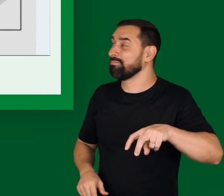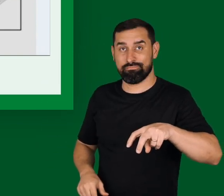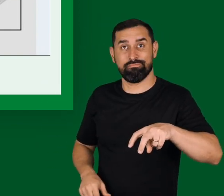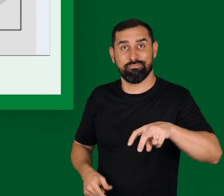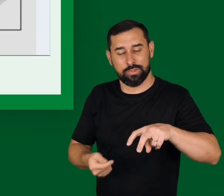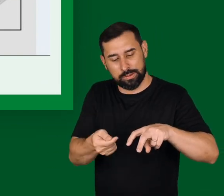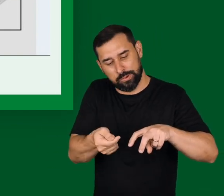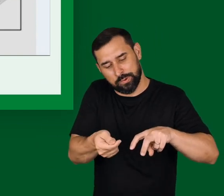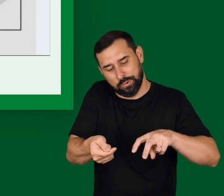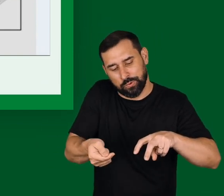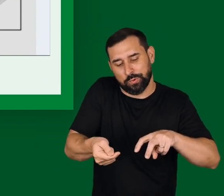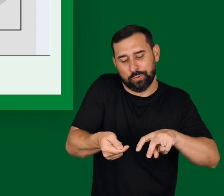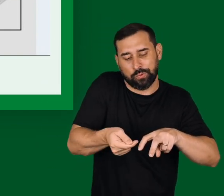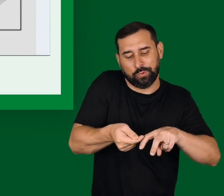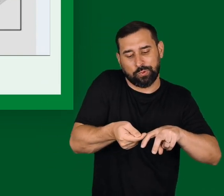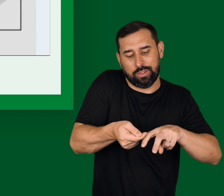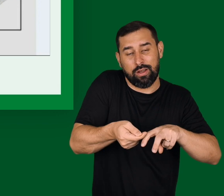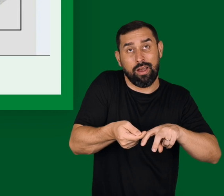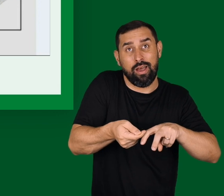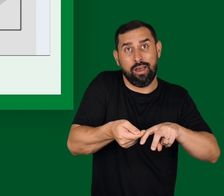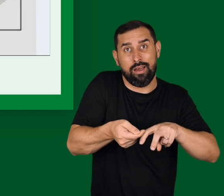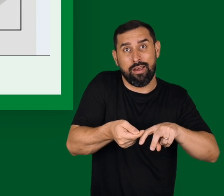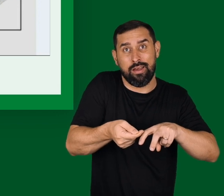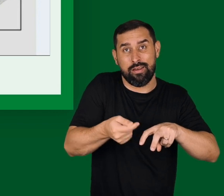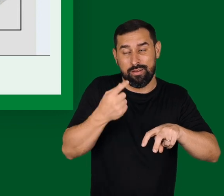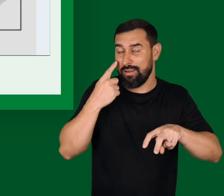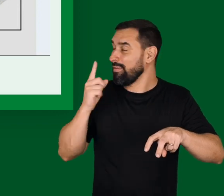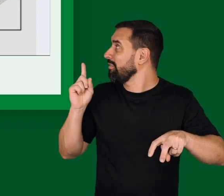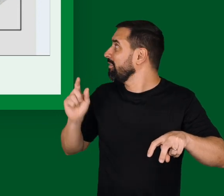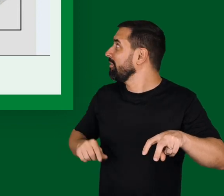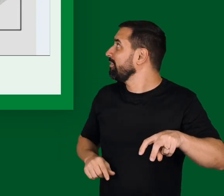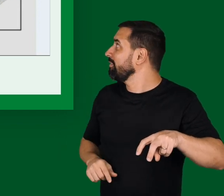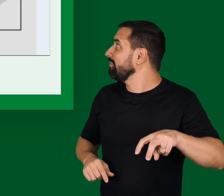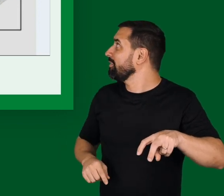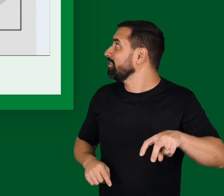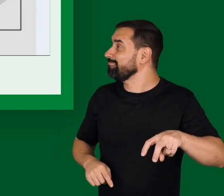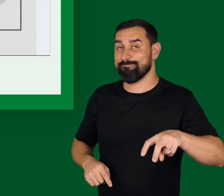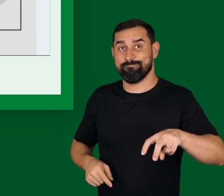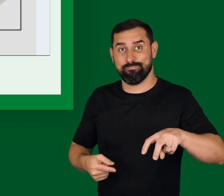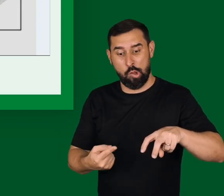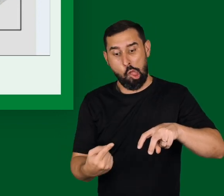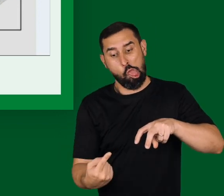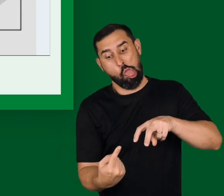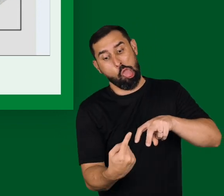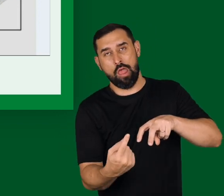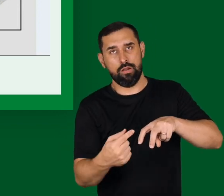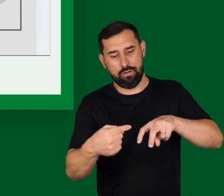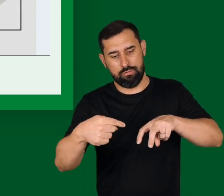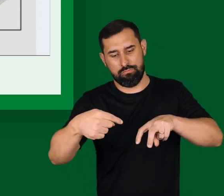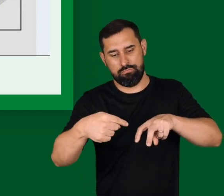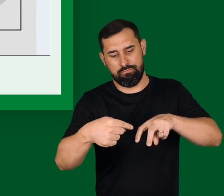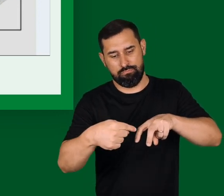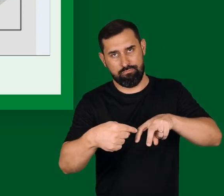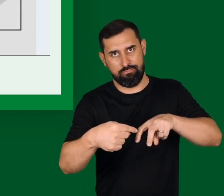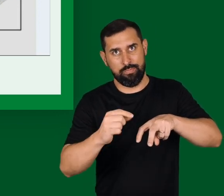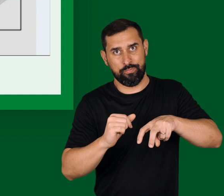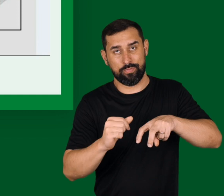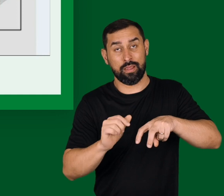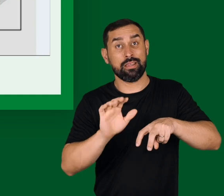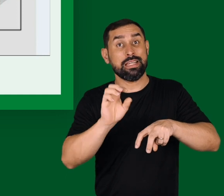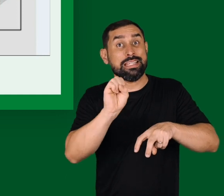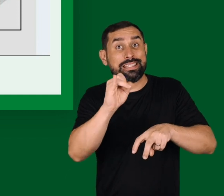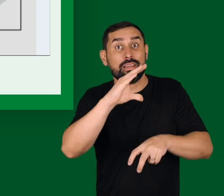dessa criancinha fletido, tá, introduzindo a agulha em 90 graus em relação à tuberosidade da